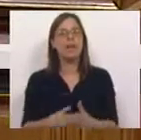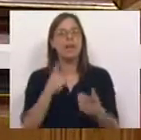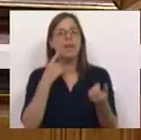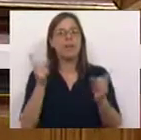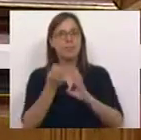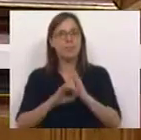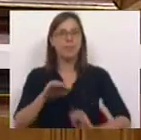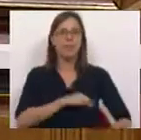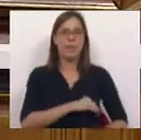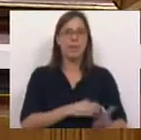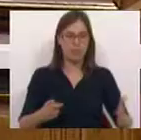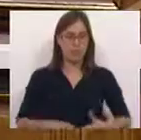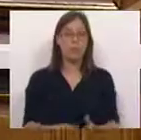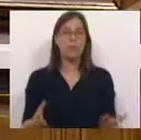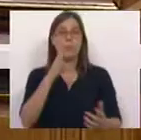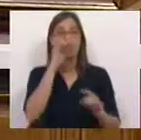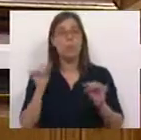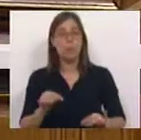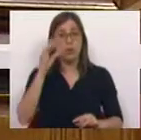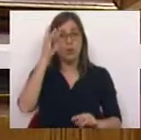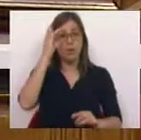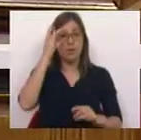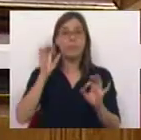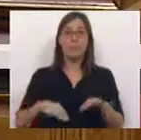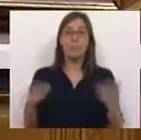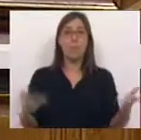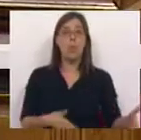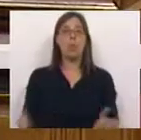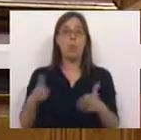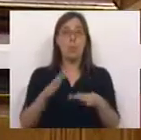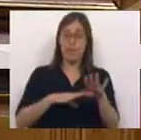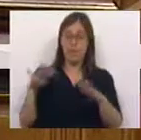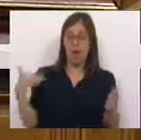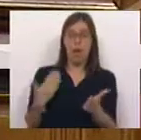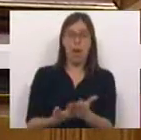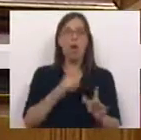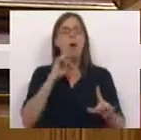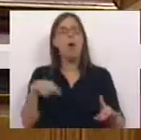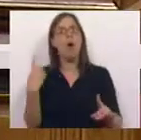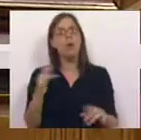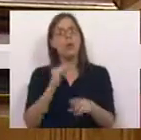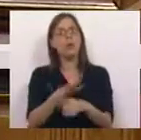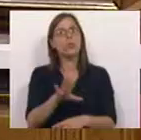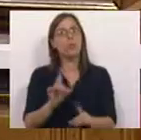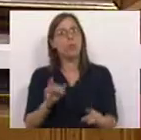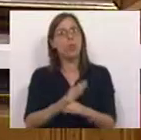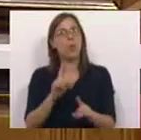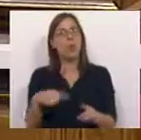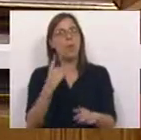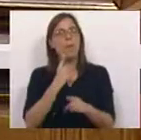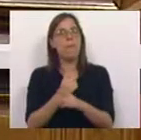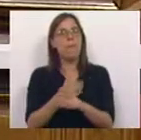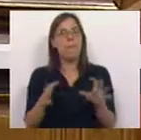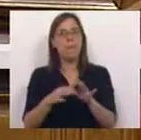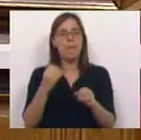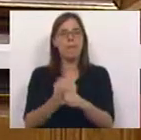na reposição de rendimentos. E se hoje concluímos que o caminho até aqui trilhado poderia e devia ter outra dimensão relativamente